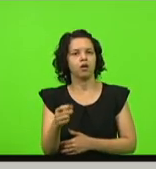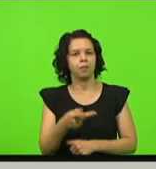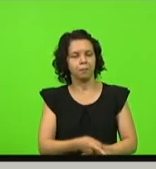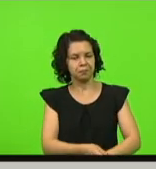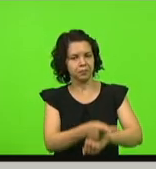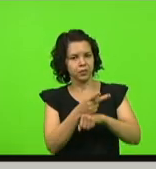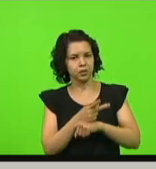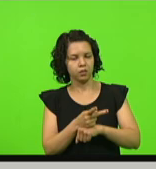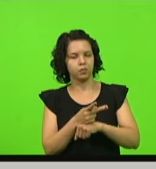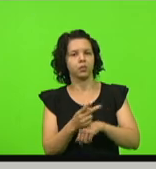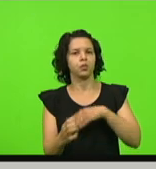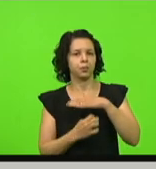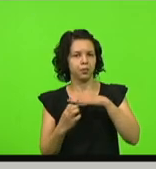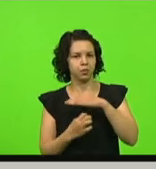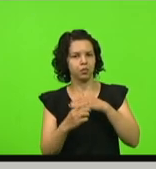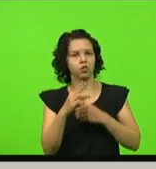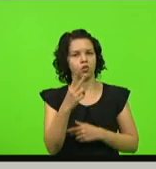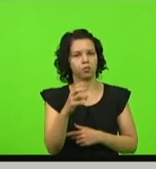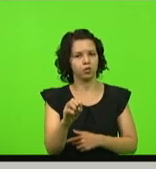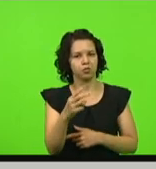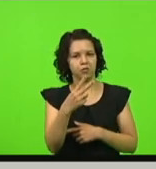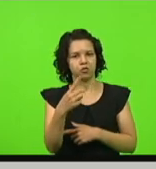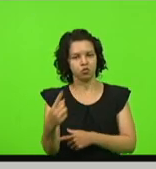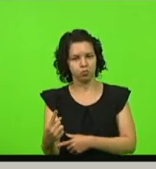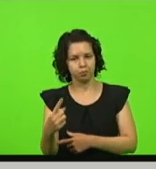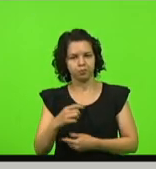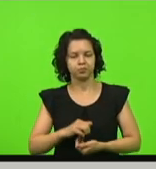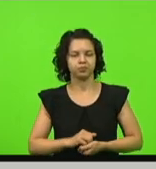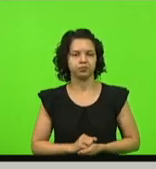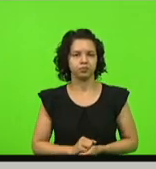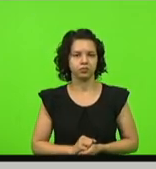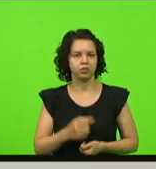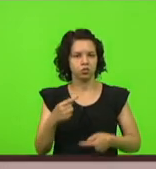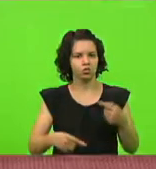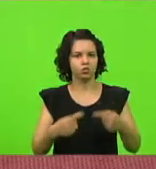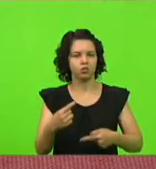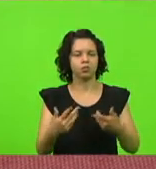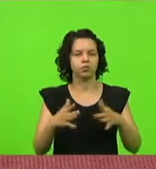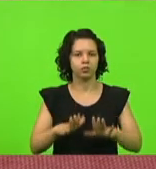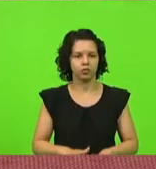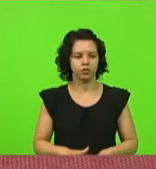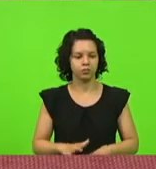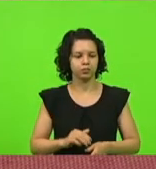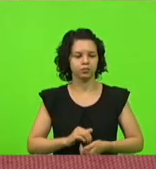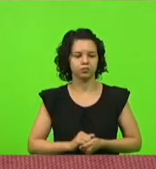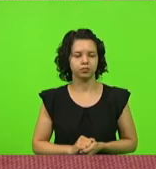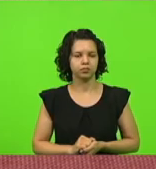Empresarial 2021, promovido pela Associação Empresarial de São Miguel do Oeste. Em discussão,